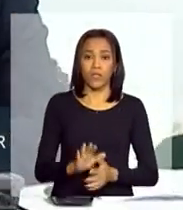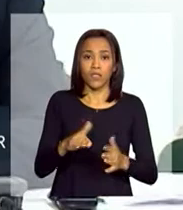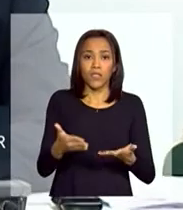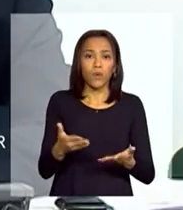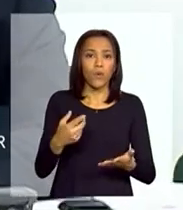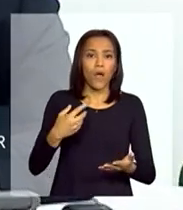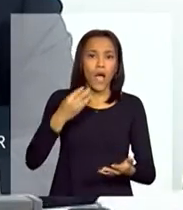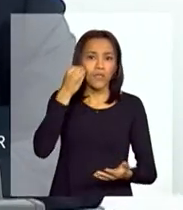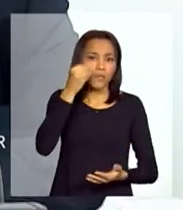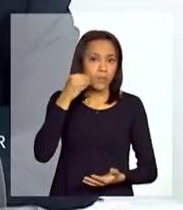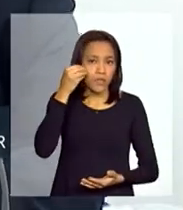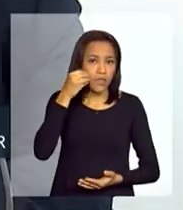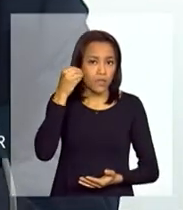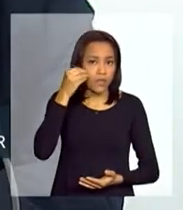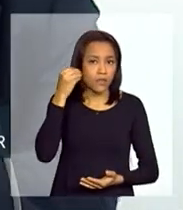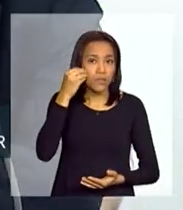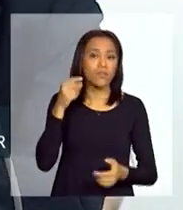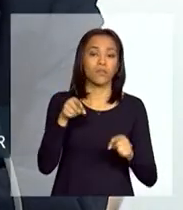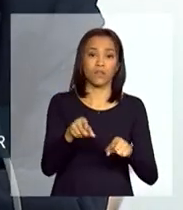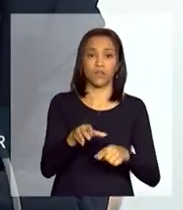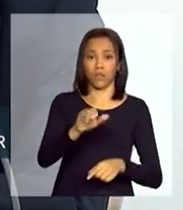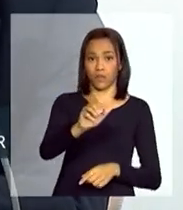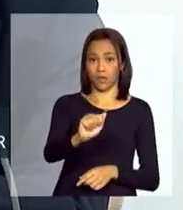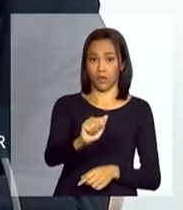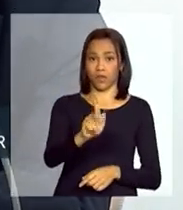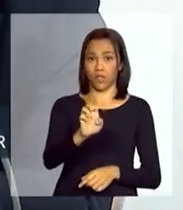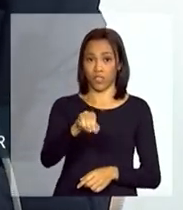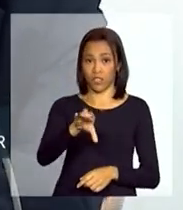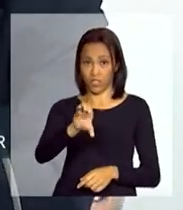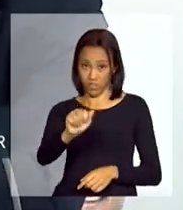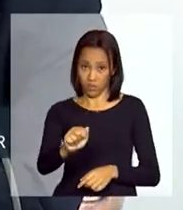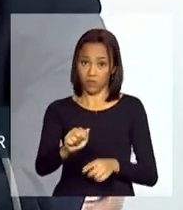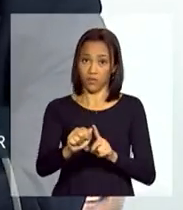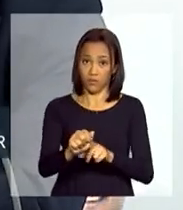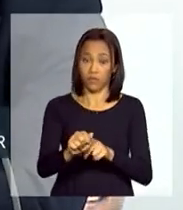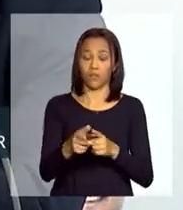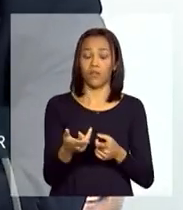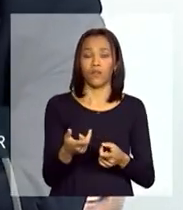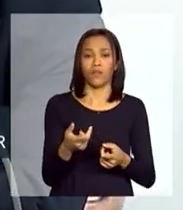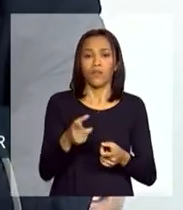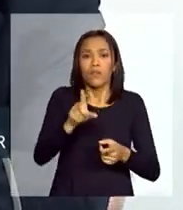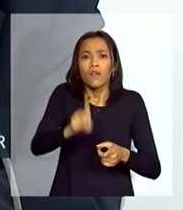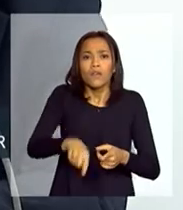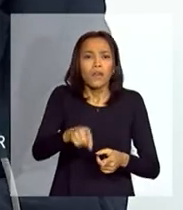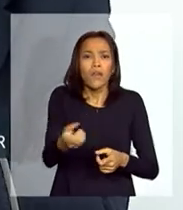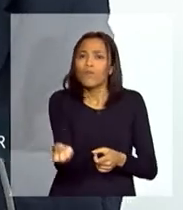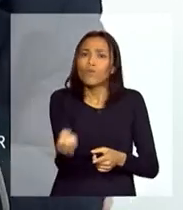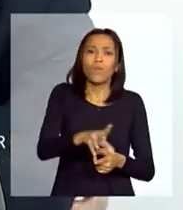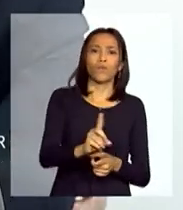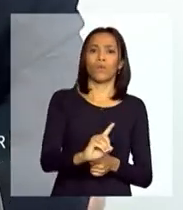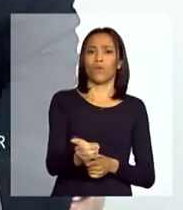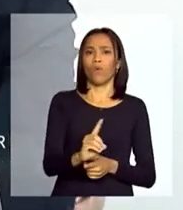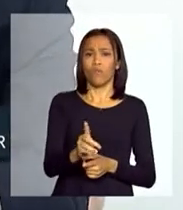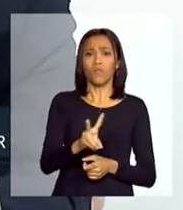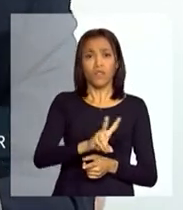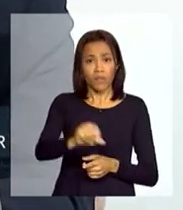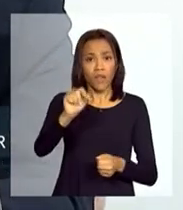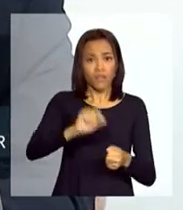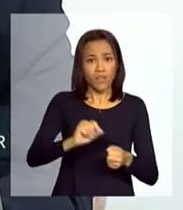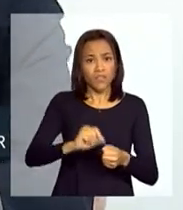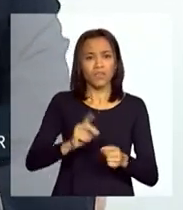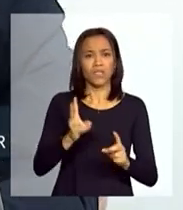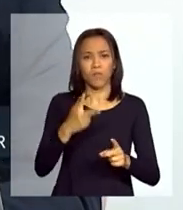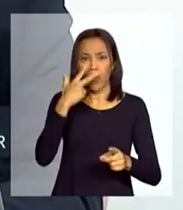a experiência regulatória nos mostra nos últimos tempos e ela não é algo que relativamente novo é que você vai fazer na